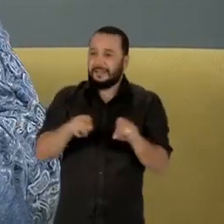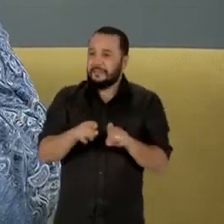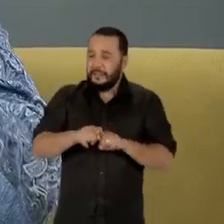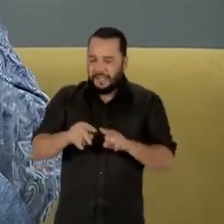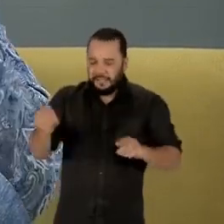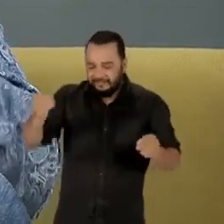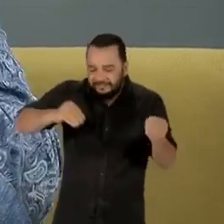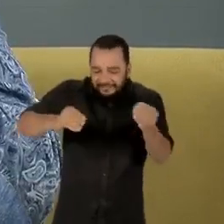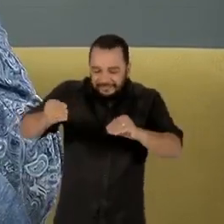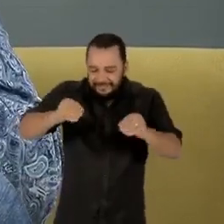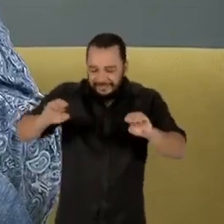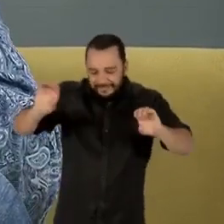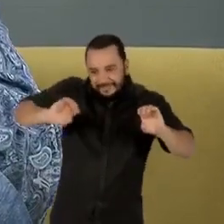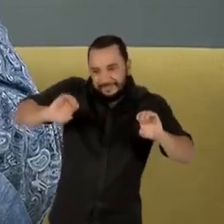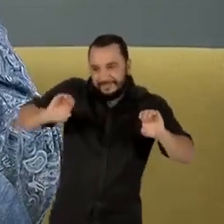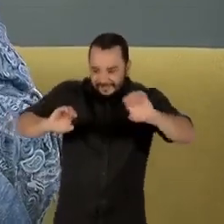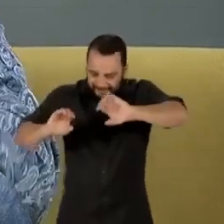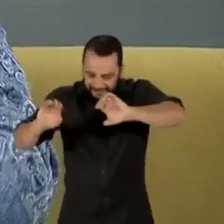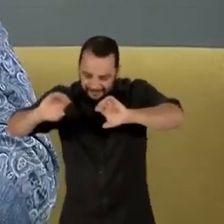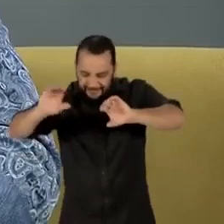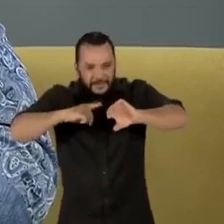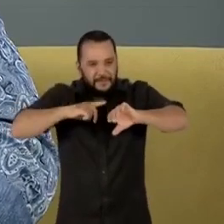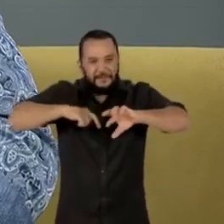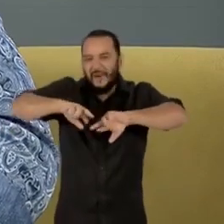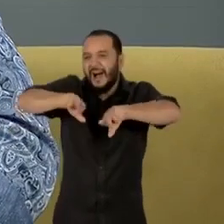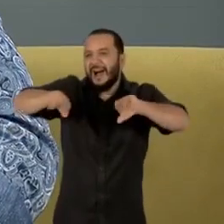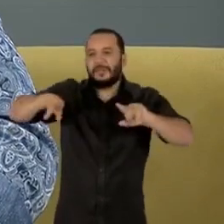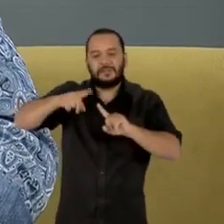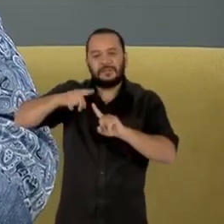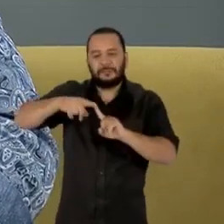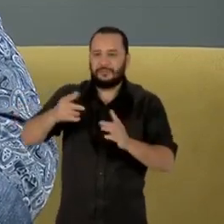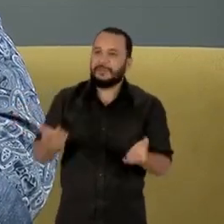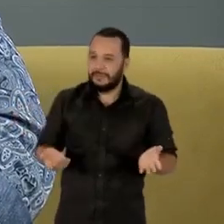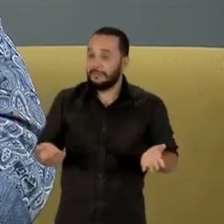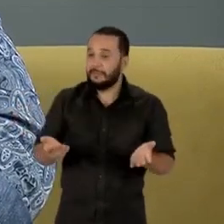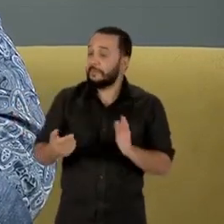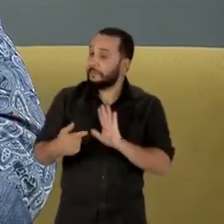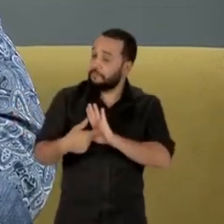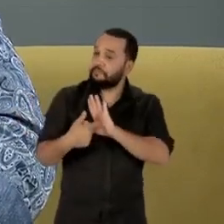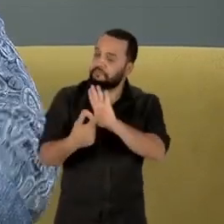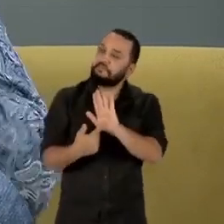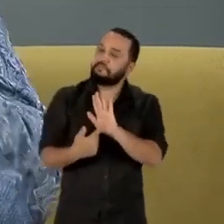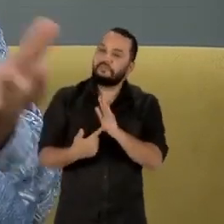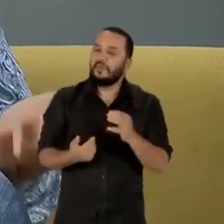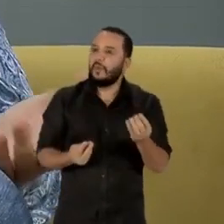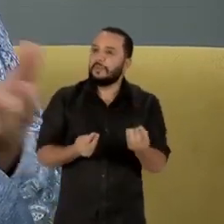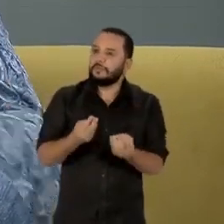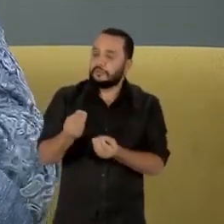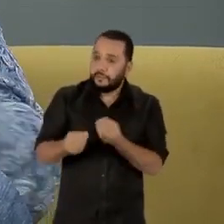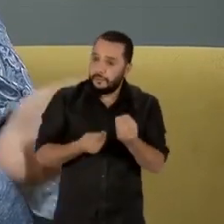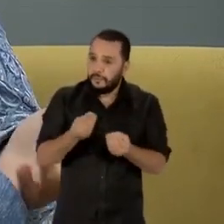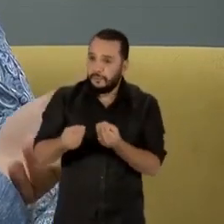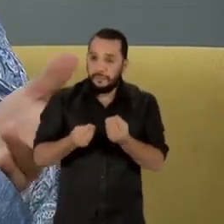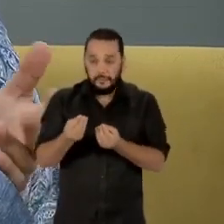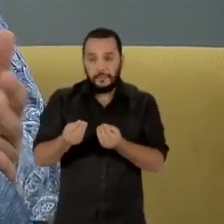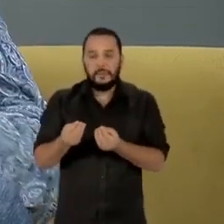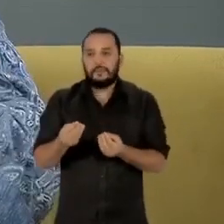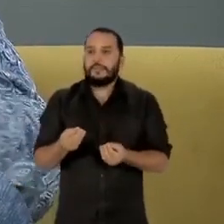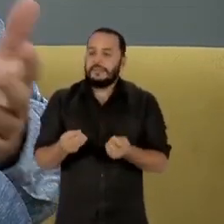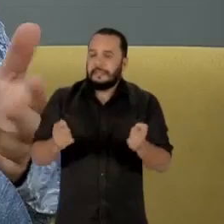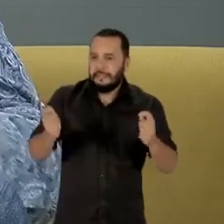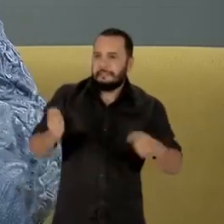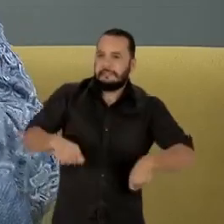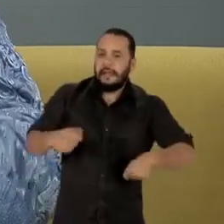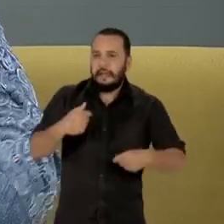então essas etapas é trazem à luz é um pouco um pouco digo porque a gente não consegue fazer tudo